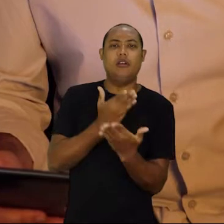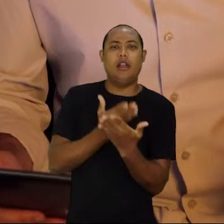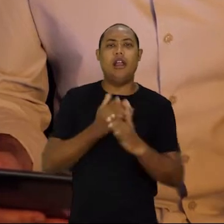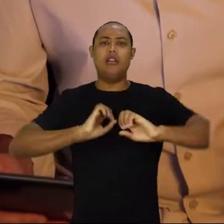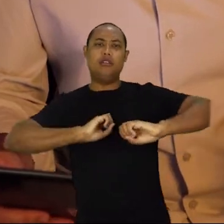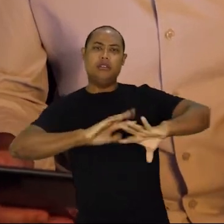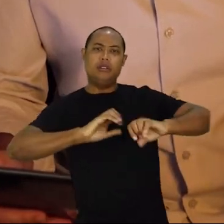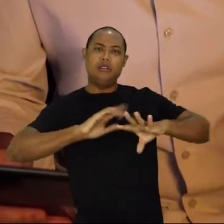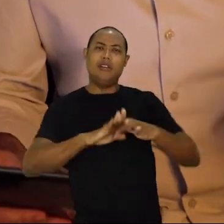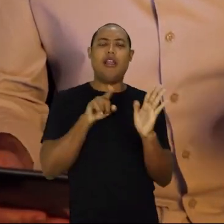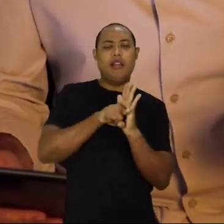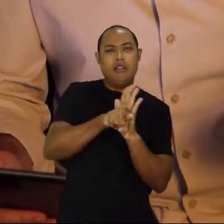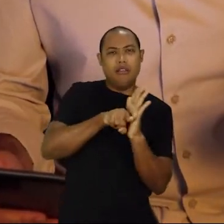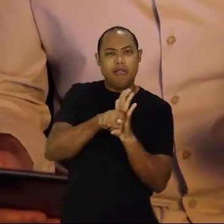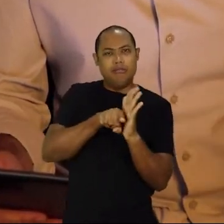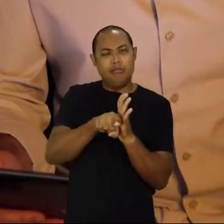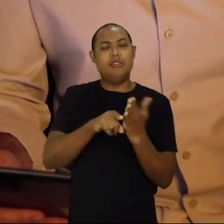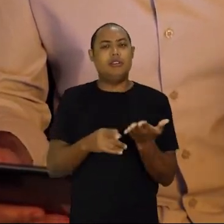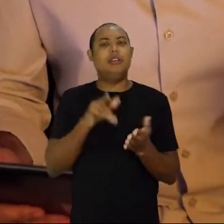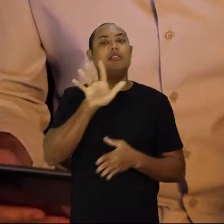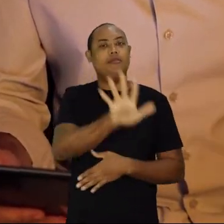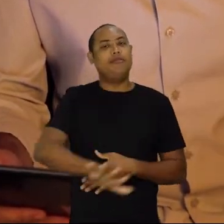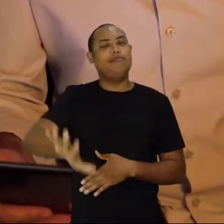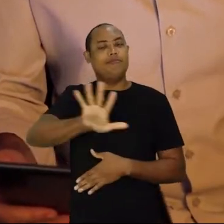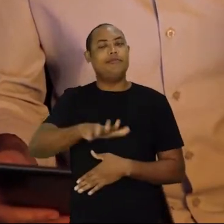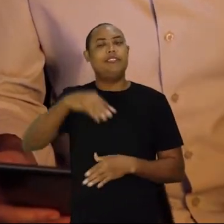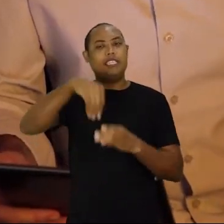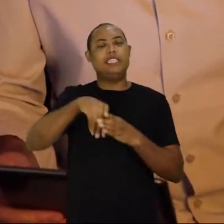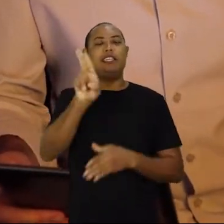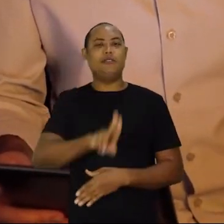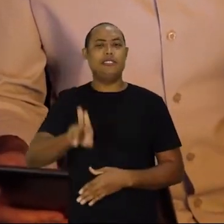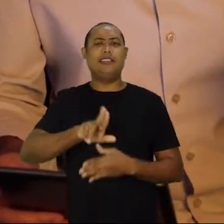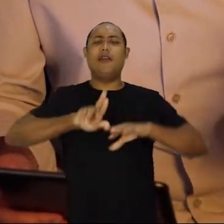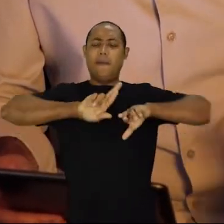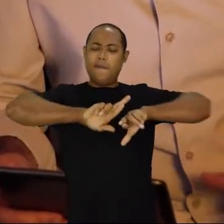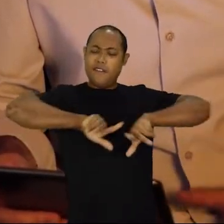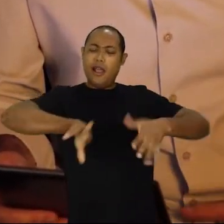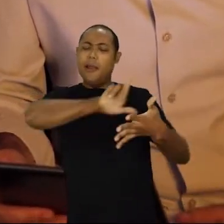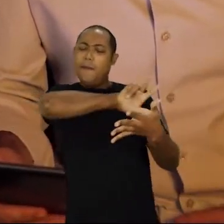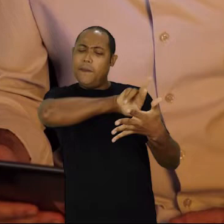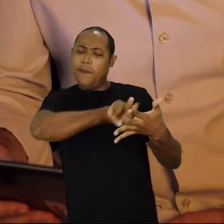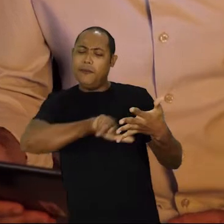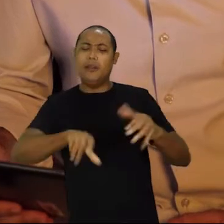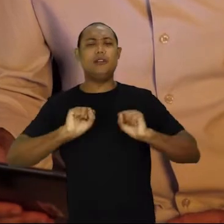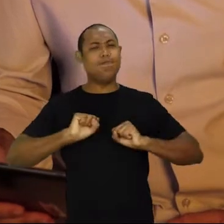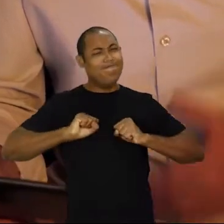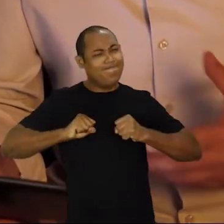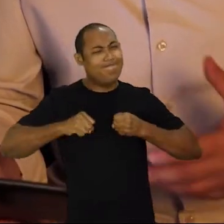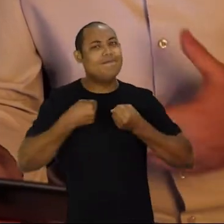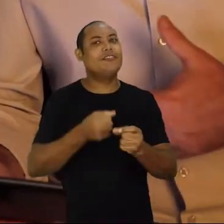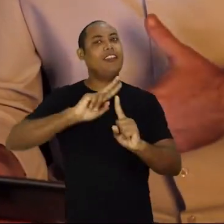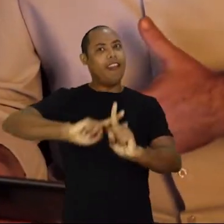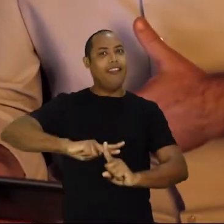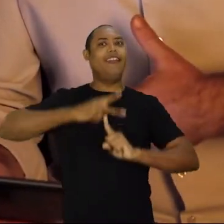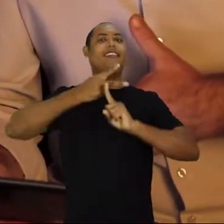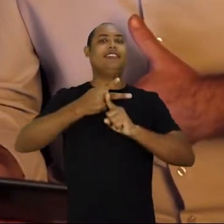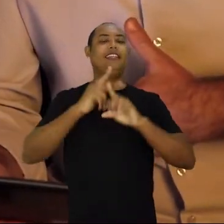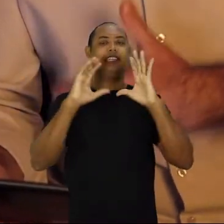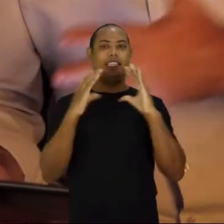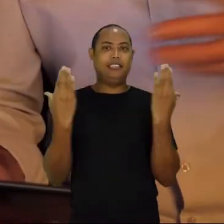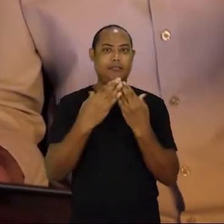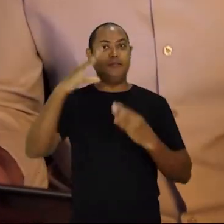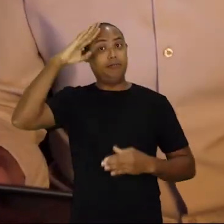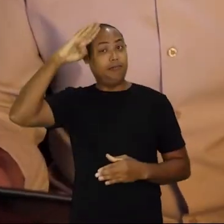melhoria das condições de trabalho, de estudo, de ensino, de pesquisa na nossa universidade. Enfim, foi